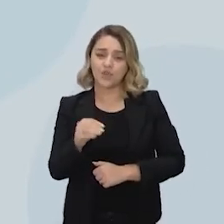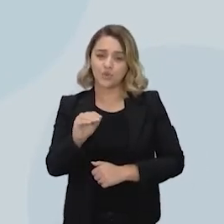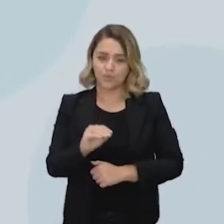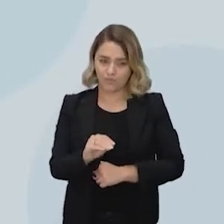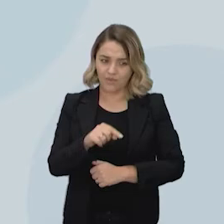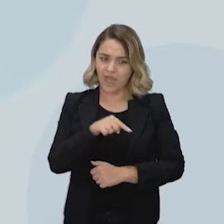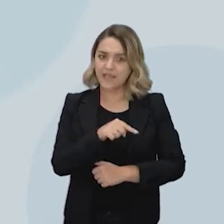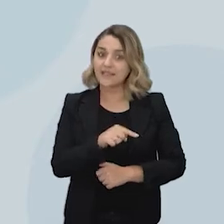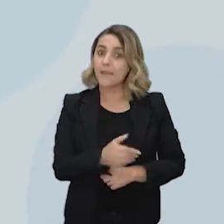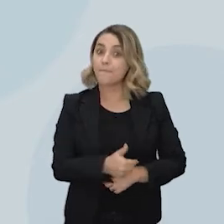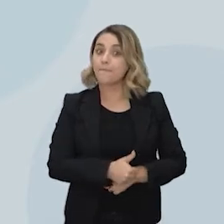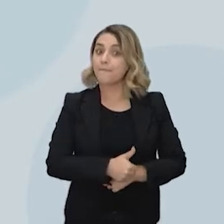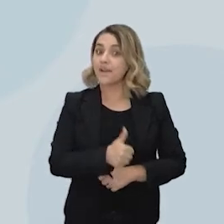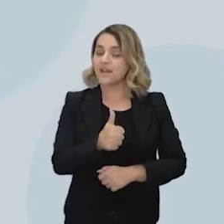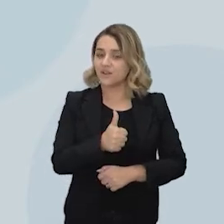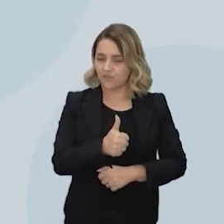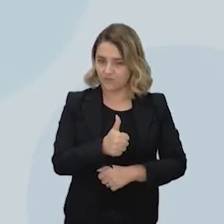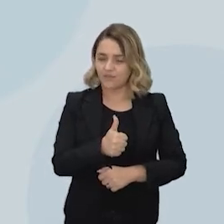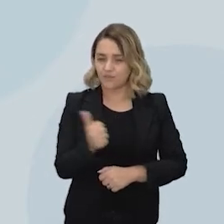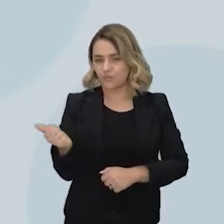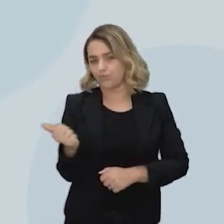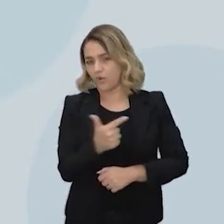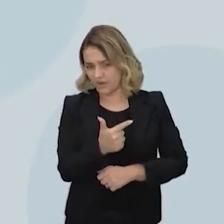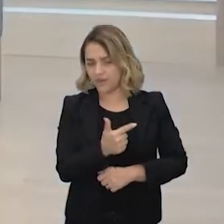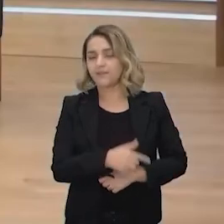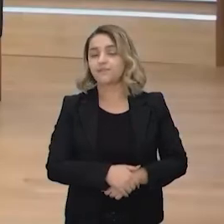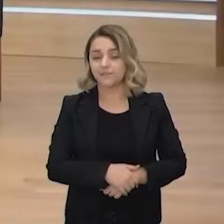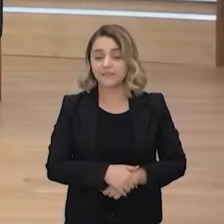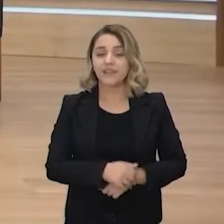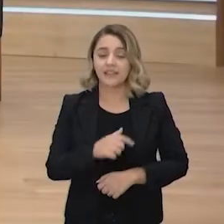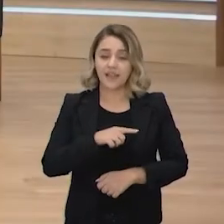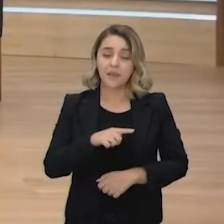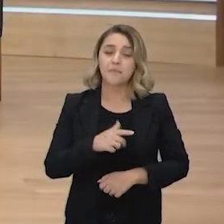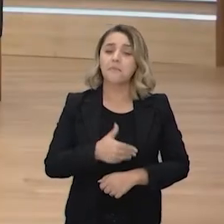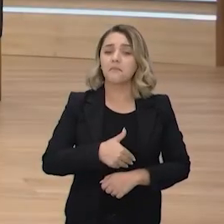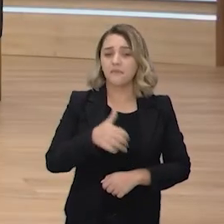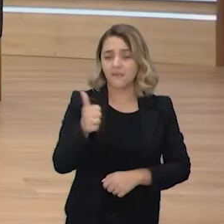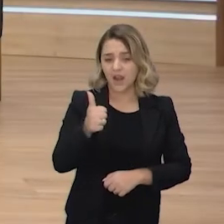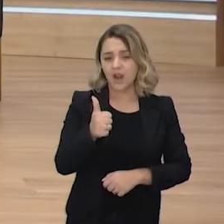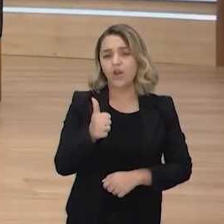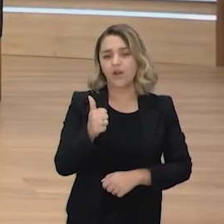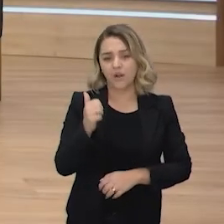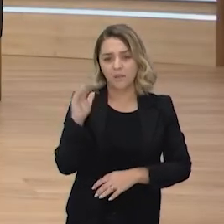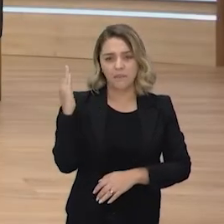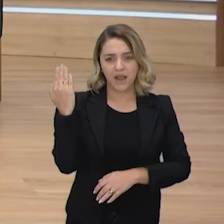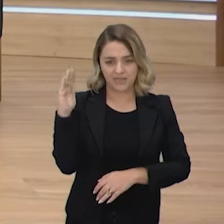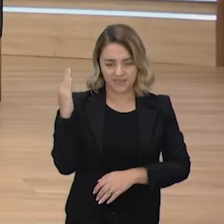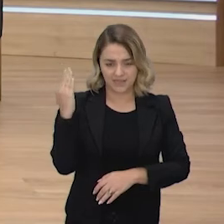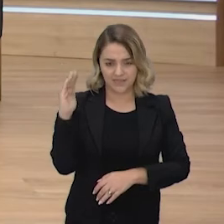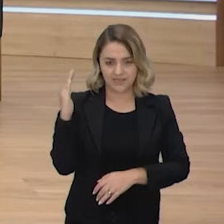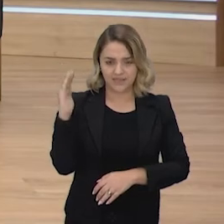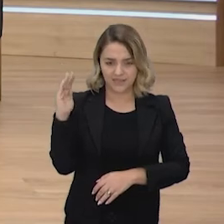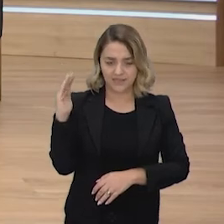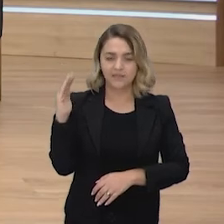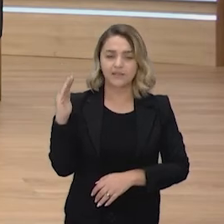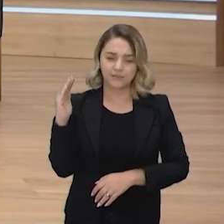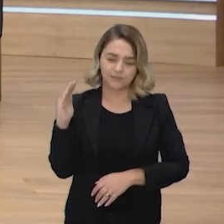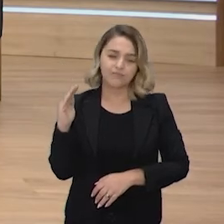rabo quente, né? Que ele já melhora um pouquinho a questão do rendimento, né, de madeira em carvão